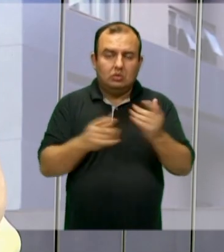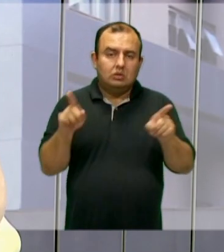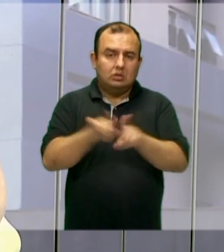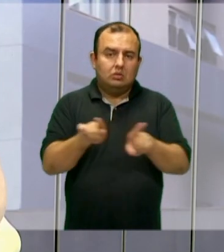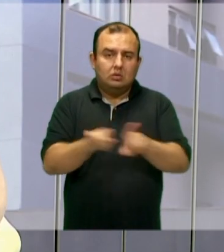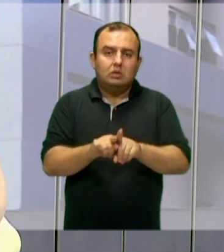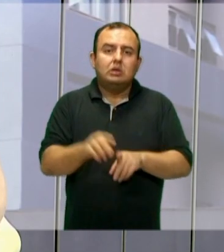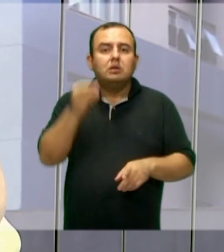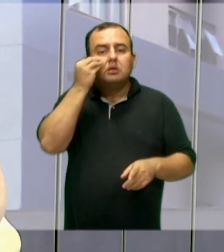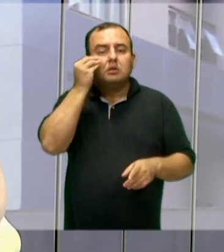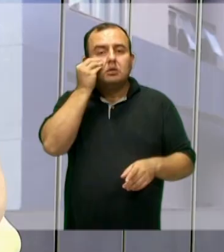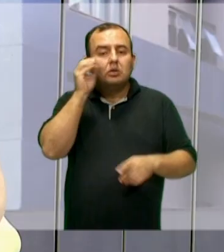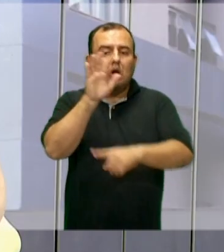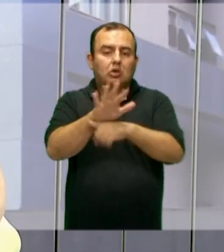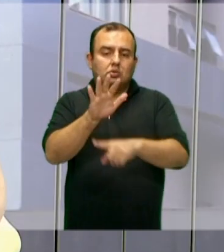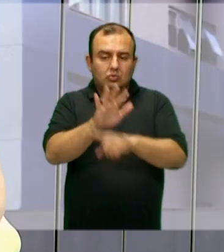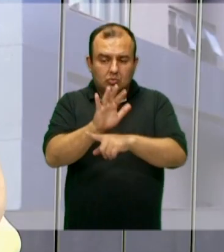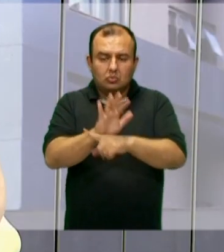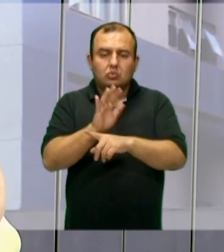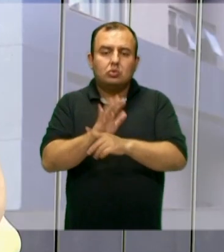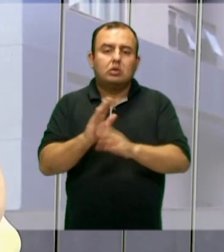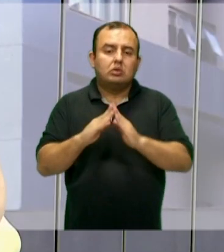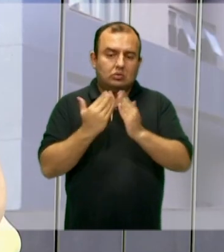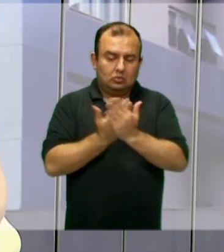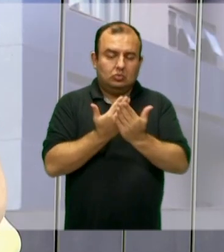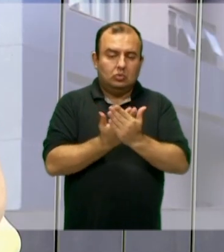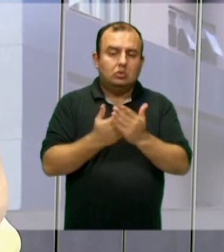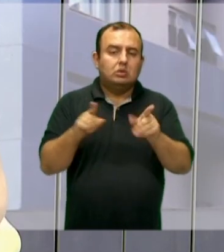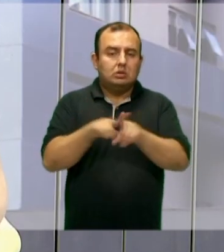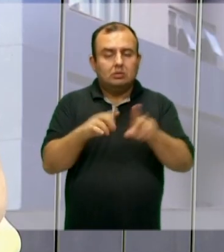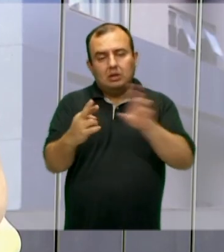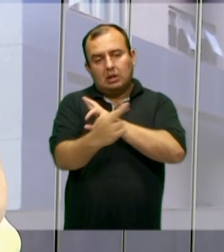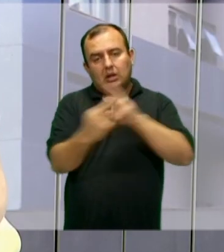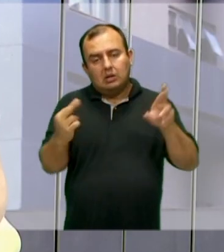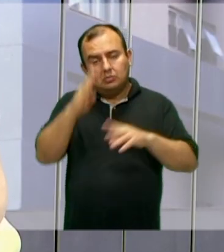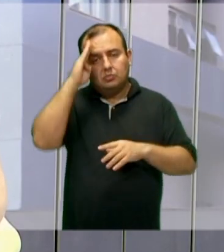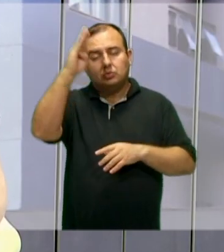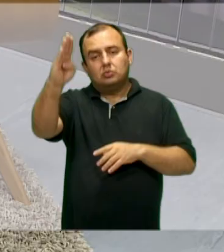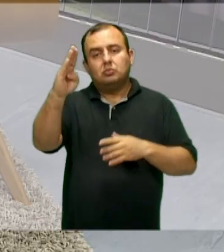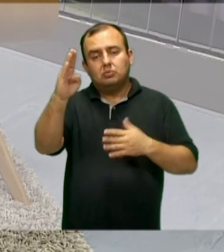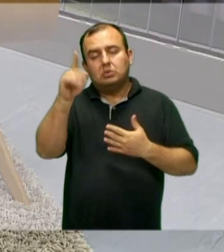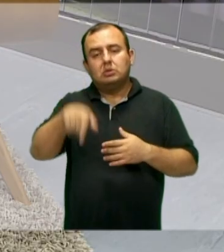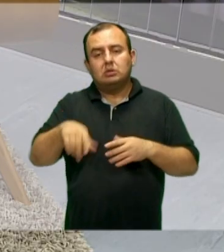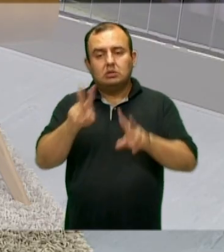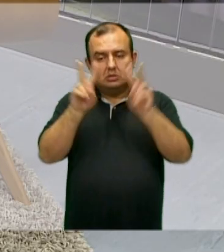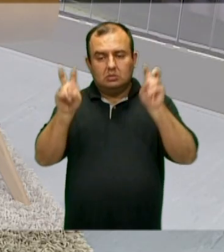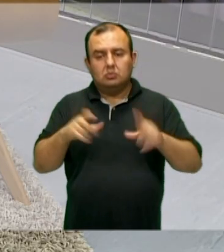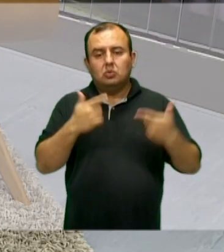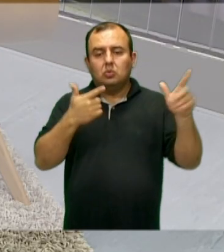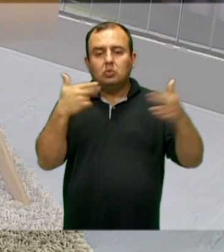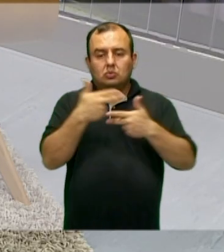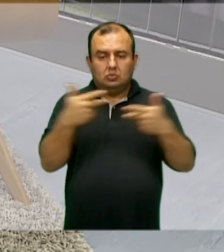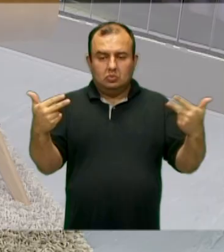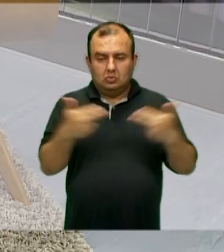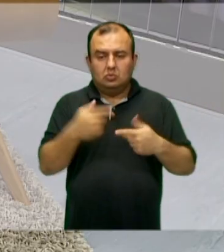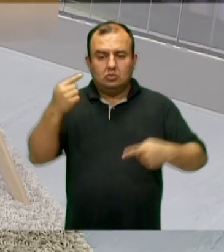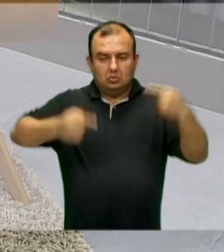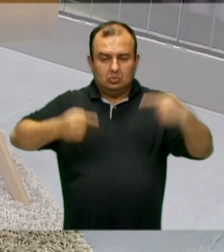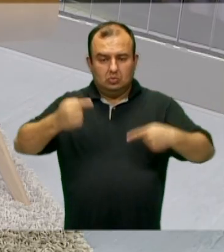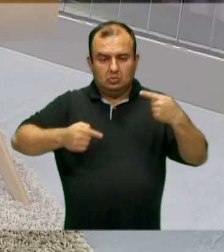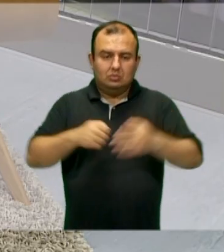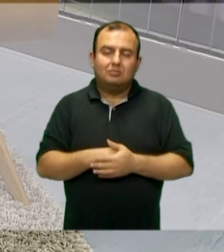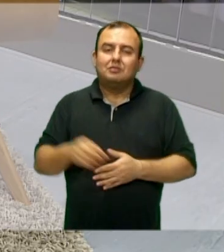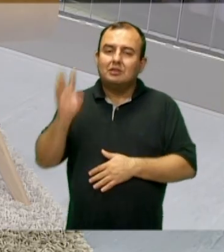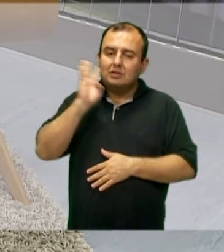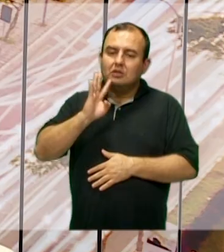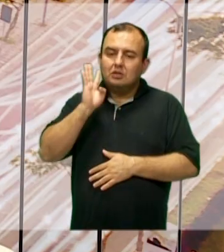e tentando ajudar o máximo possível as nossas escolas em relação, principalmente, a esse assunto, mais diversos outros que também têm sido discutidos. Que